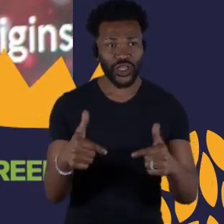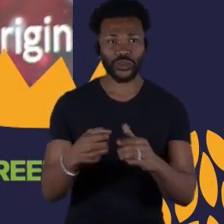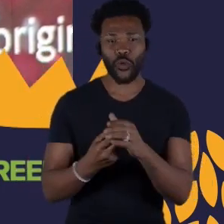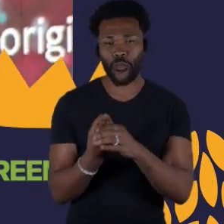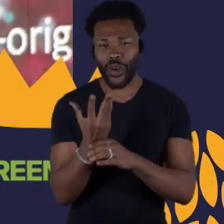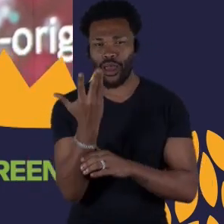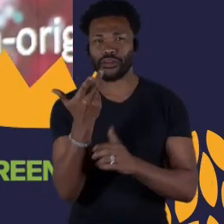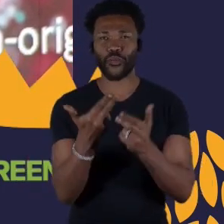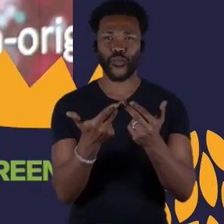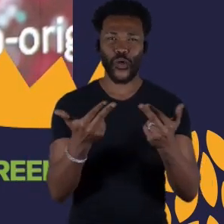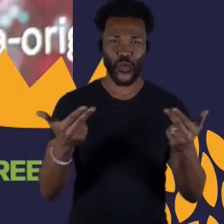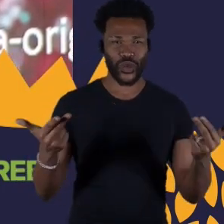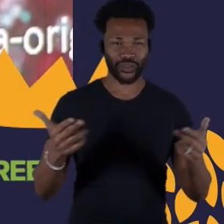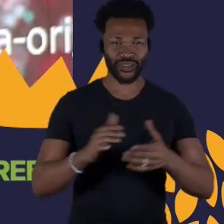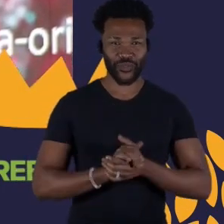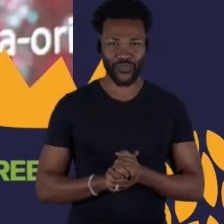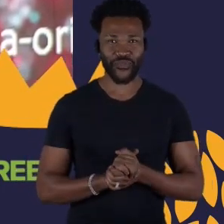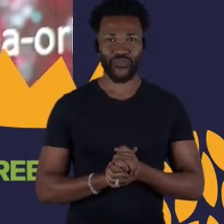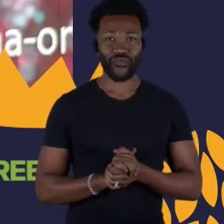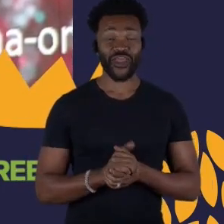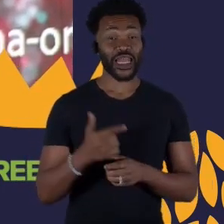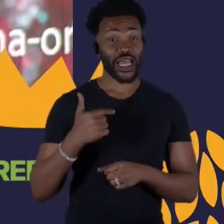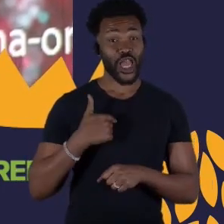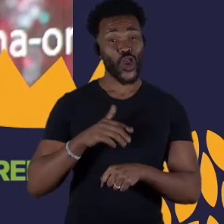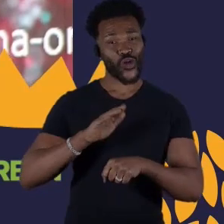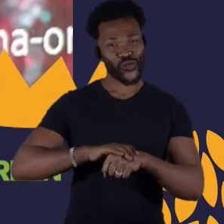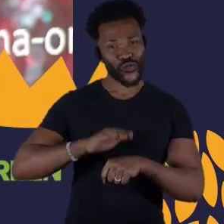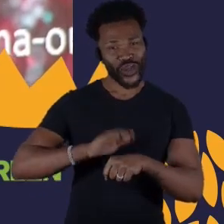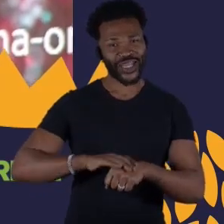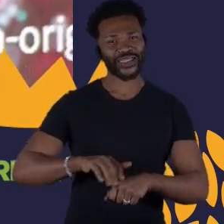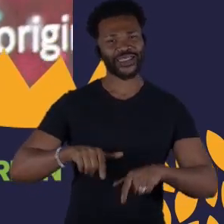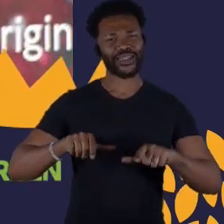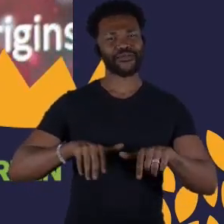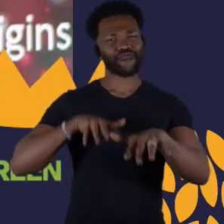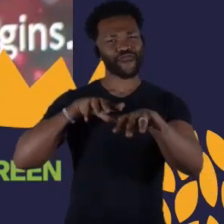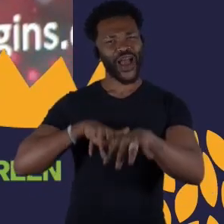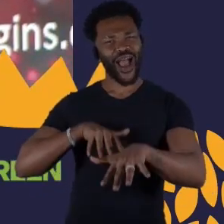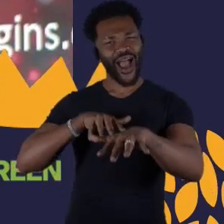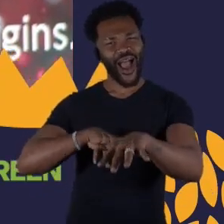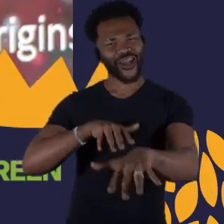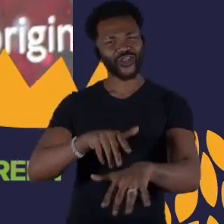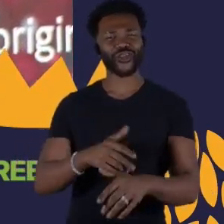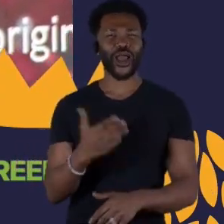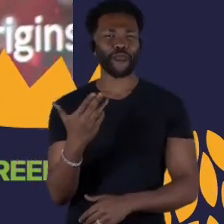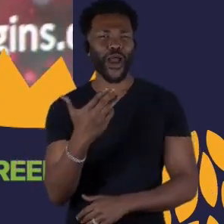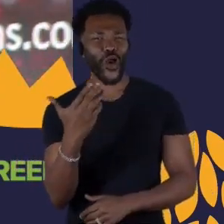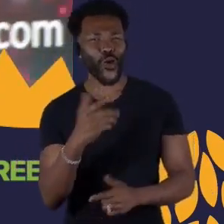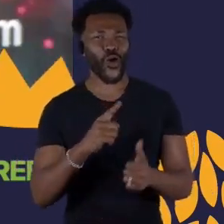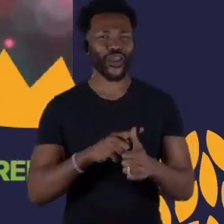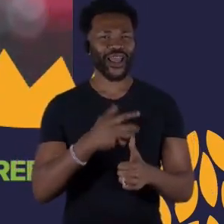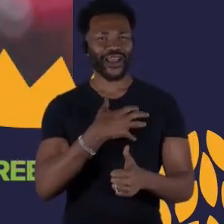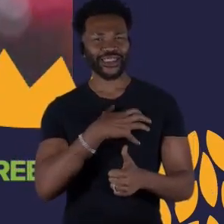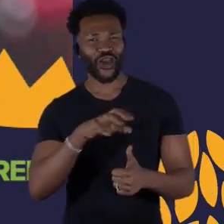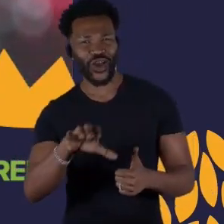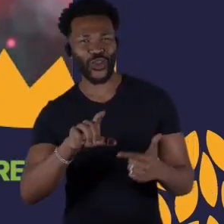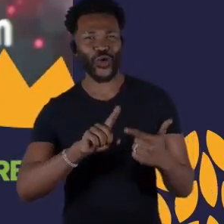uma coisa. Eu fiz muitas marchas da maconha, em Salvador, em Recife, no Uruguai, muito lá,